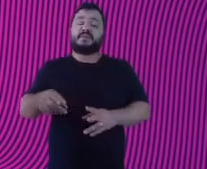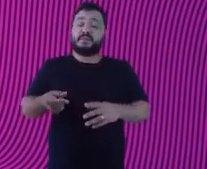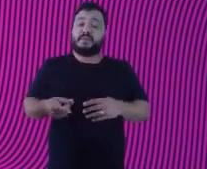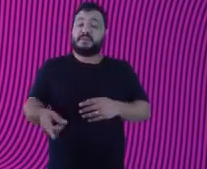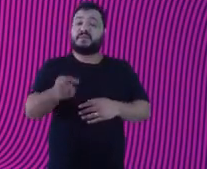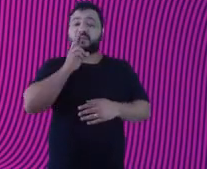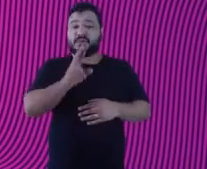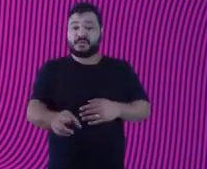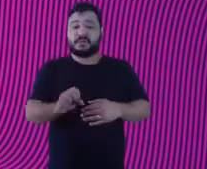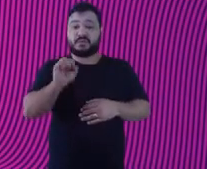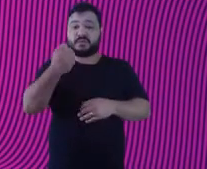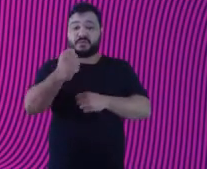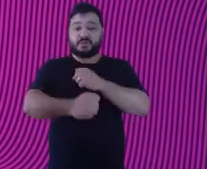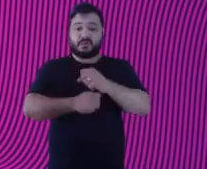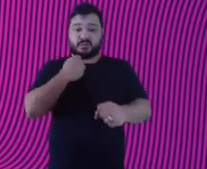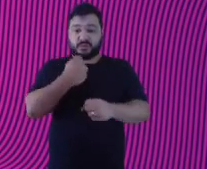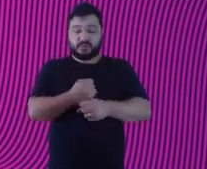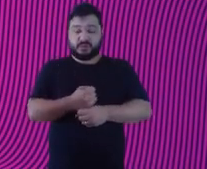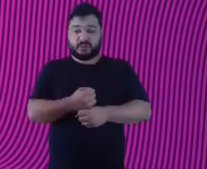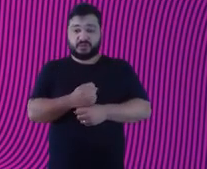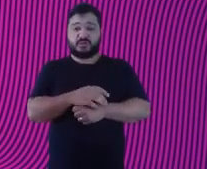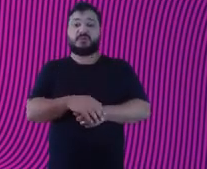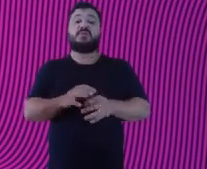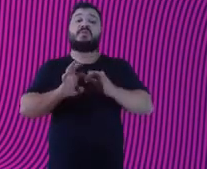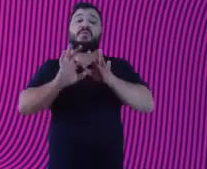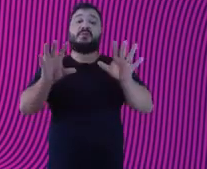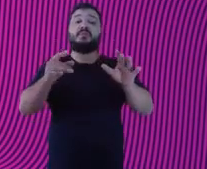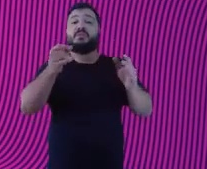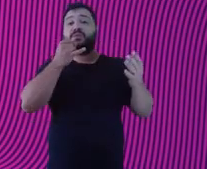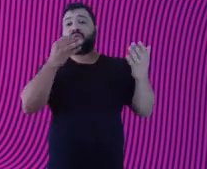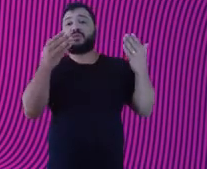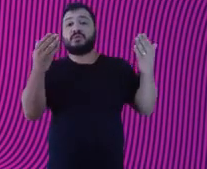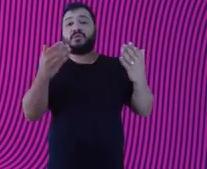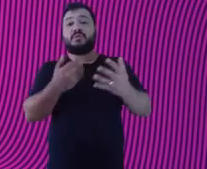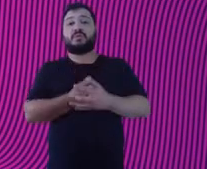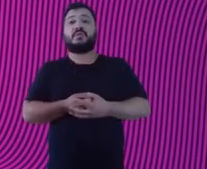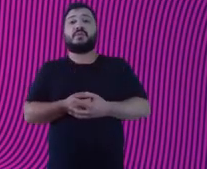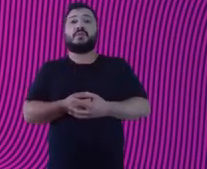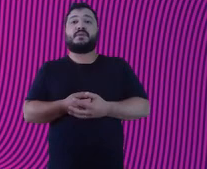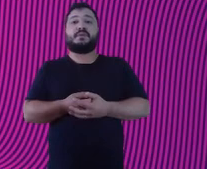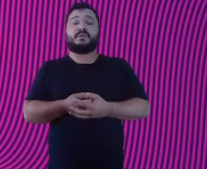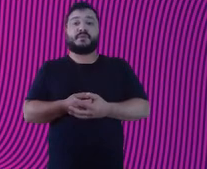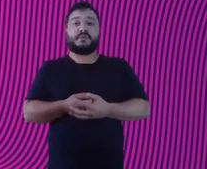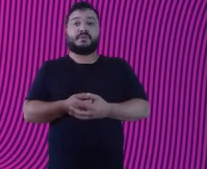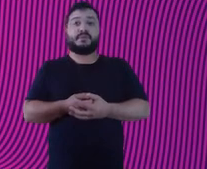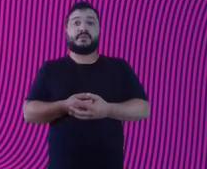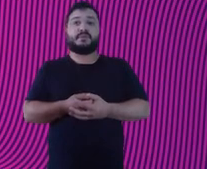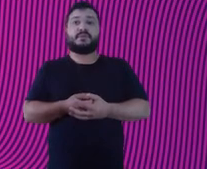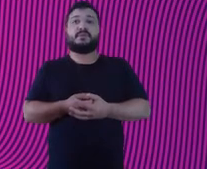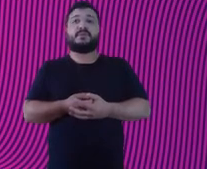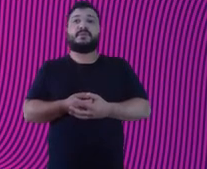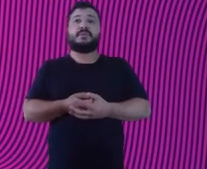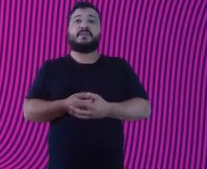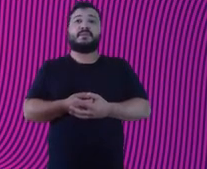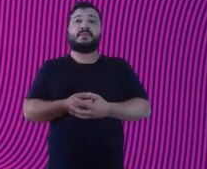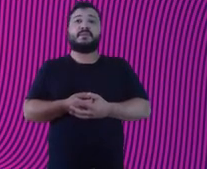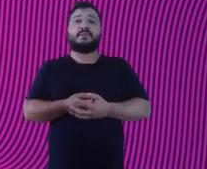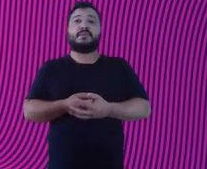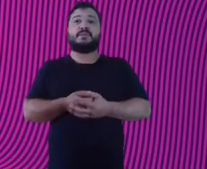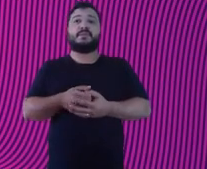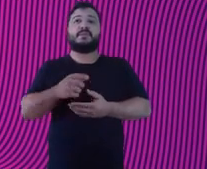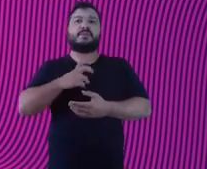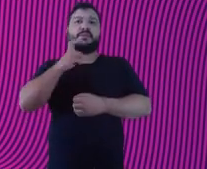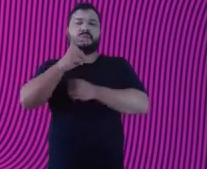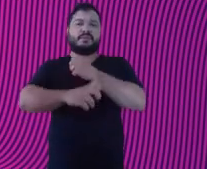de 8 anos permite supor que a gente alcance pelo menos uns 5 anos